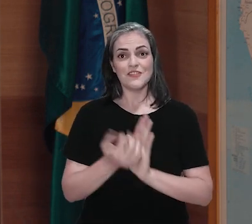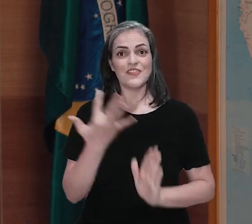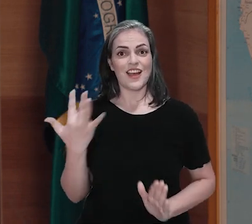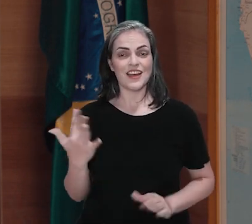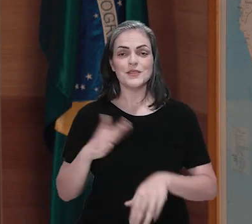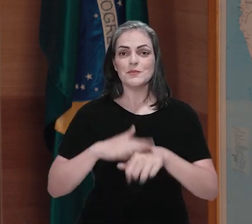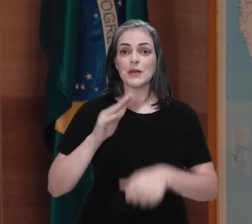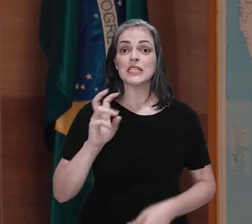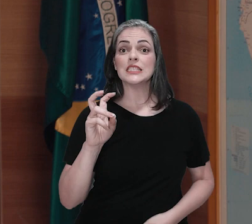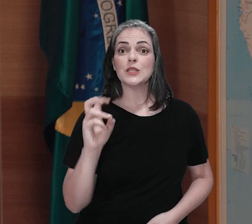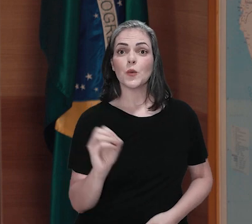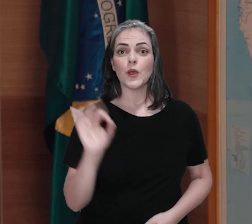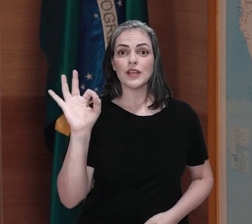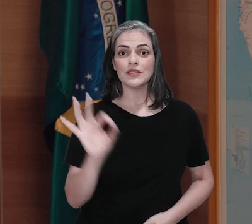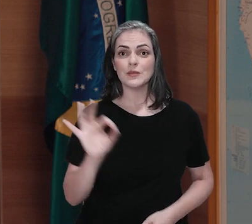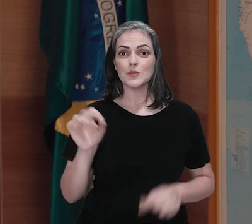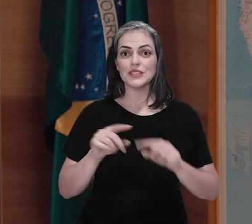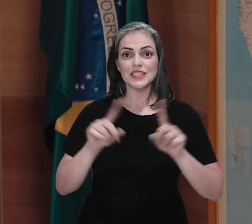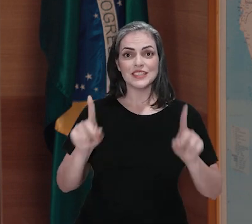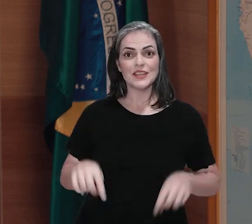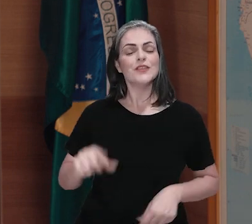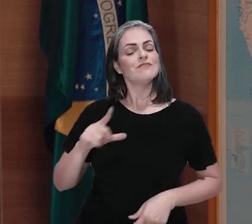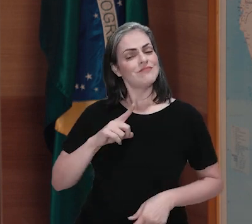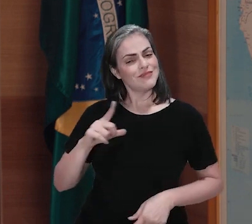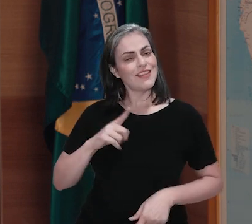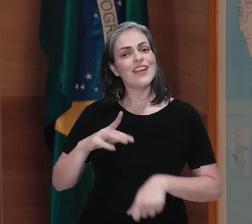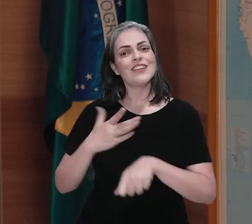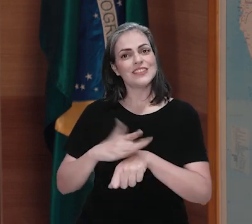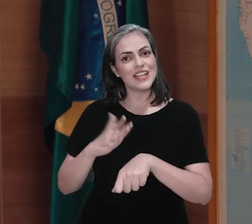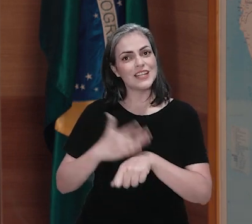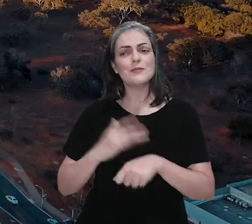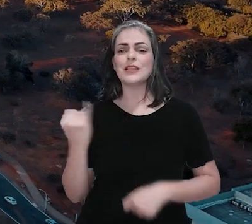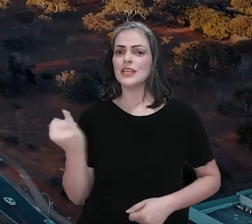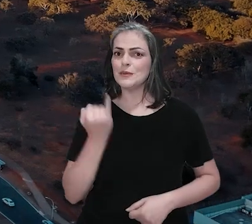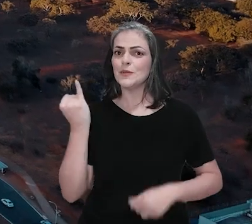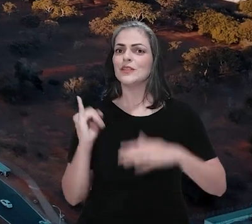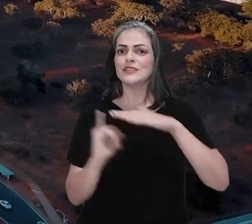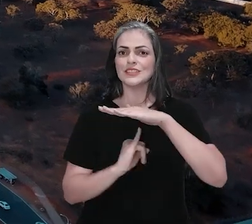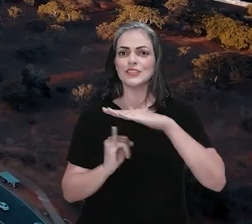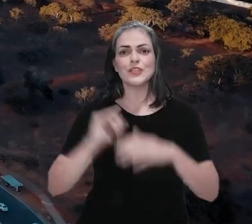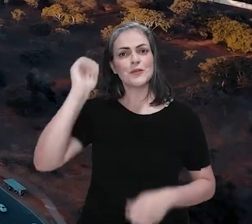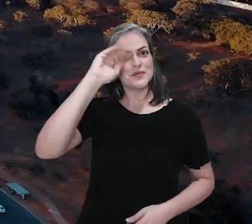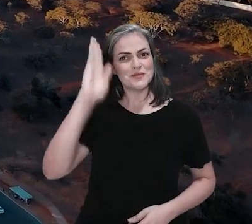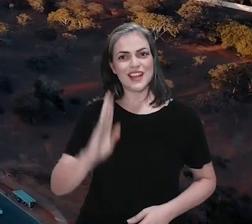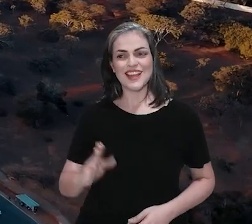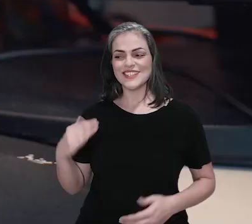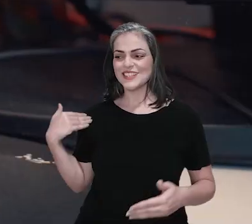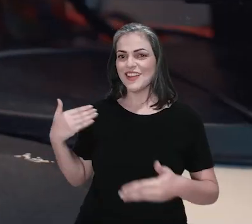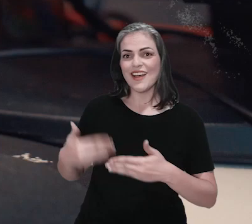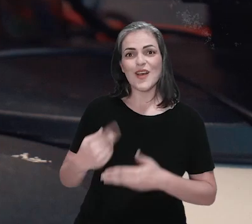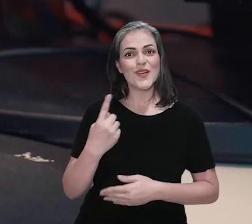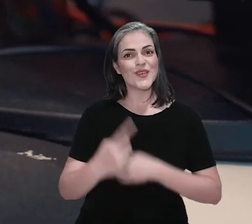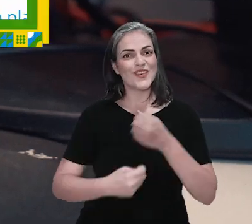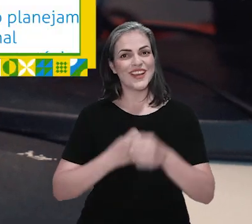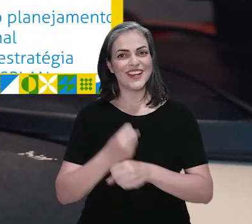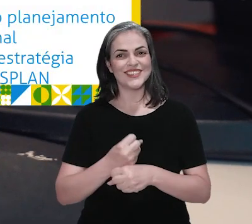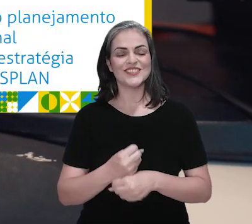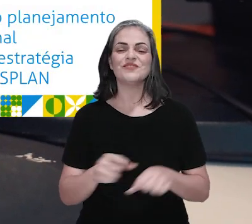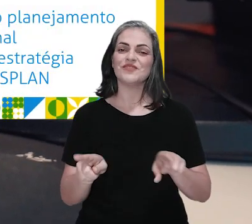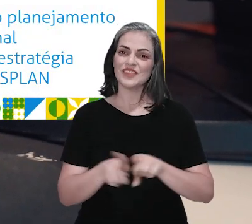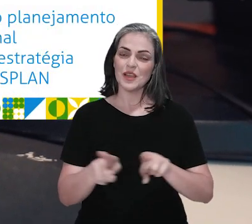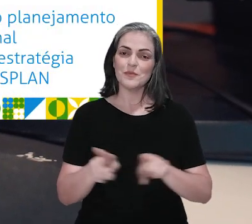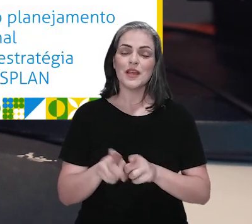de 50% dos nossos servidores foram capacitados em grandes instituições do Brasil nesse último ano. Implementamos